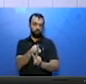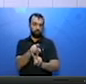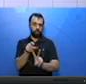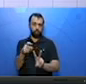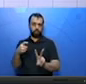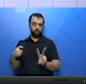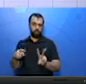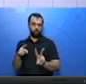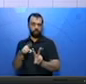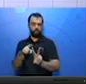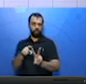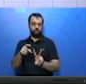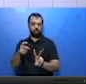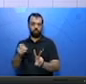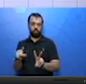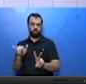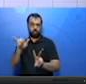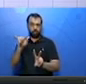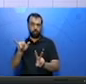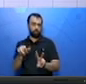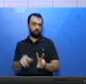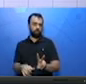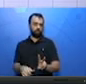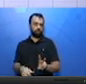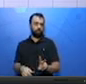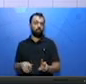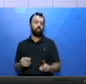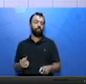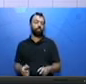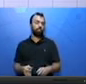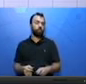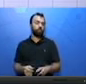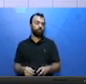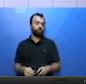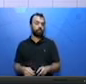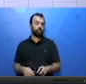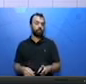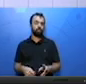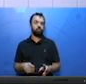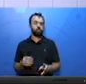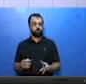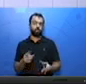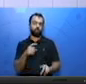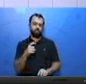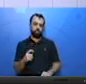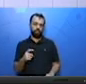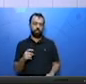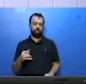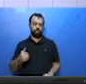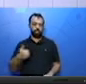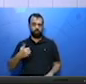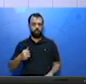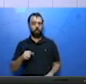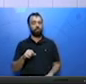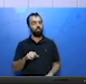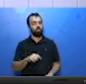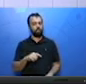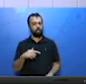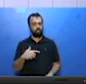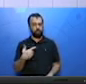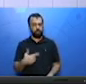certo? Não dá para esquecer isso porque o X e Y está na ordem alfabética. Então o X vem primeiro